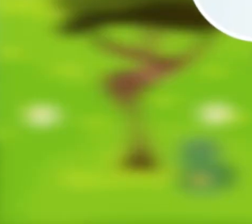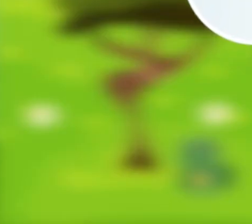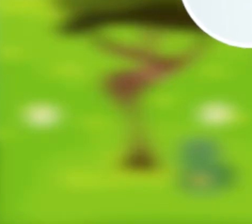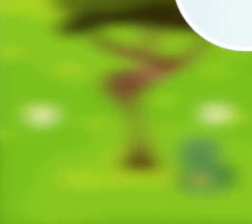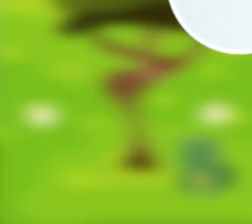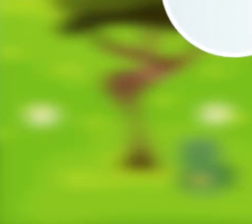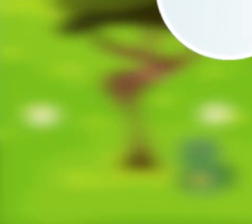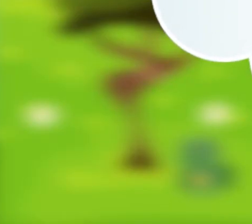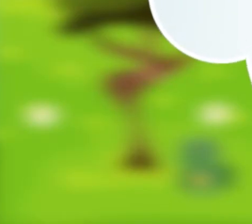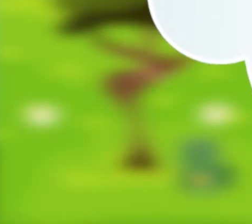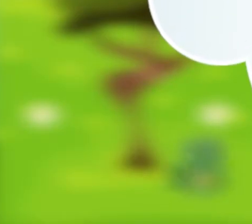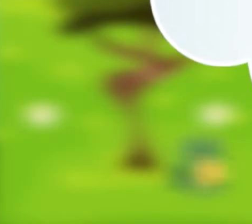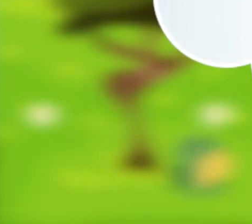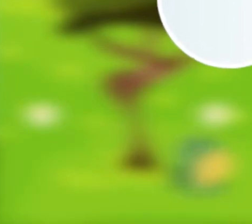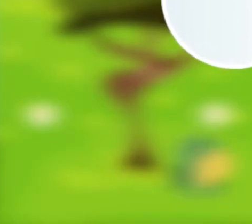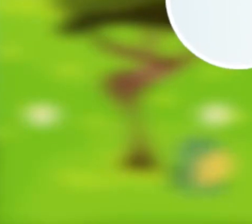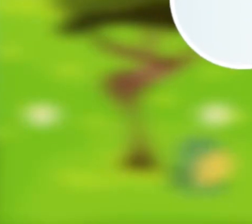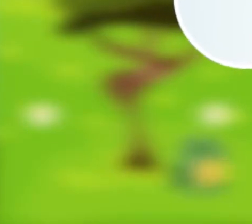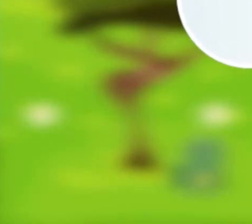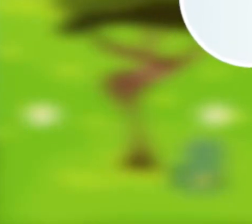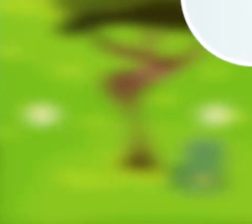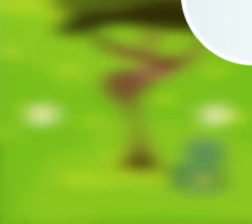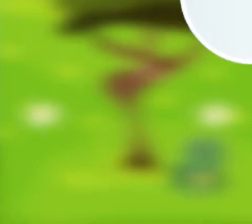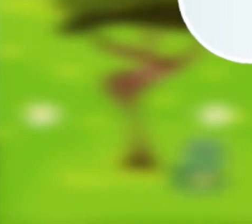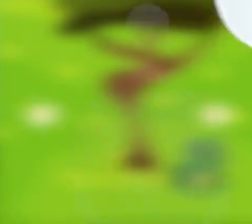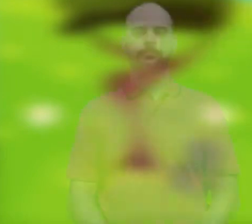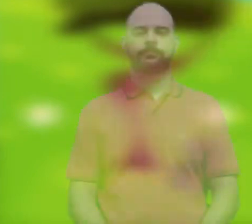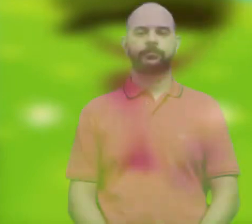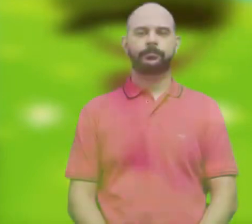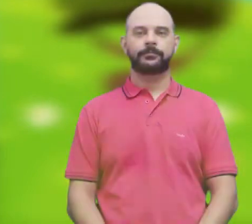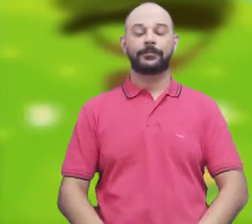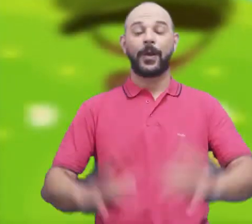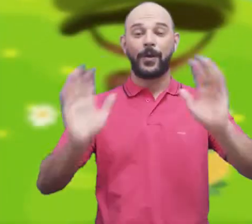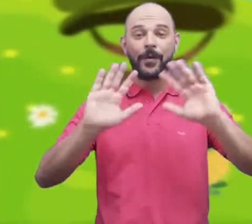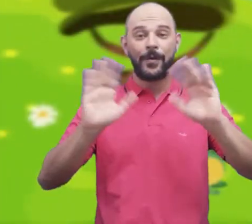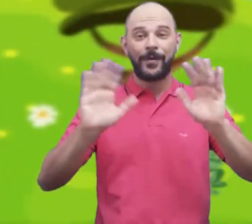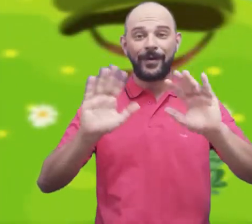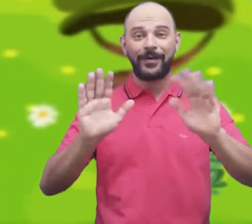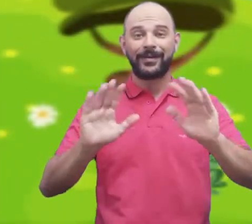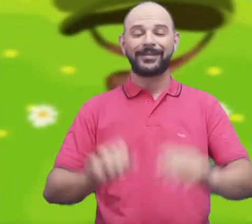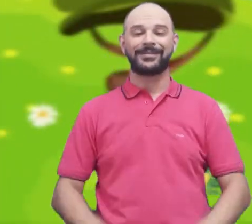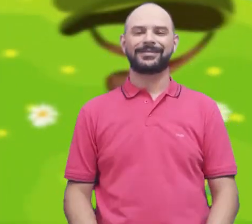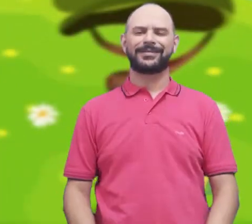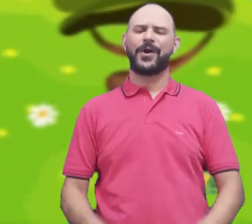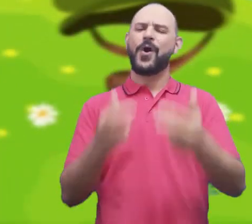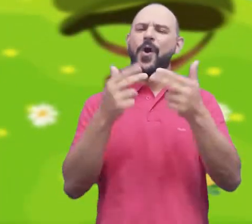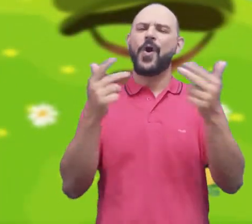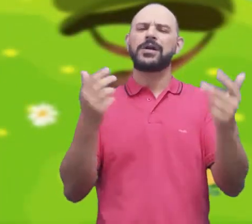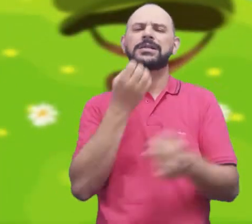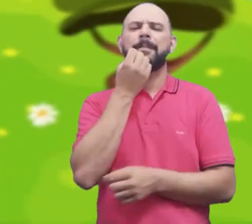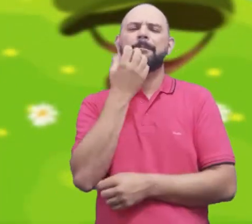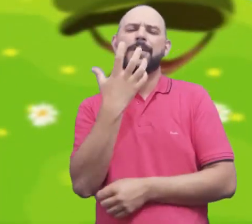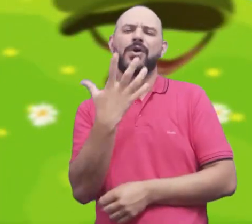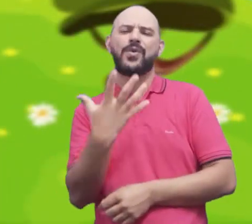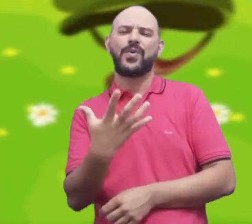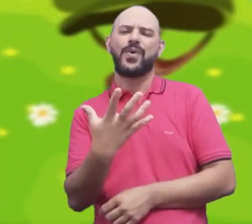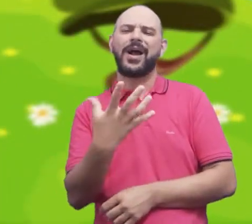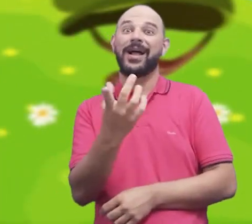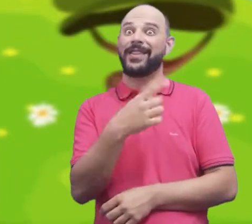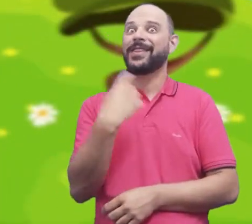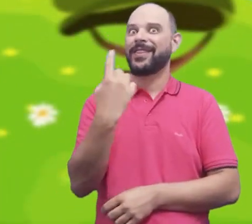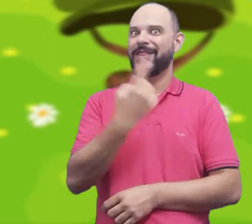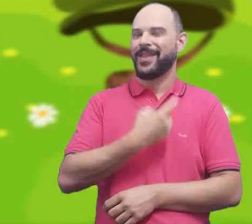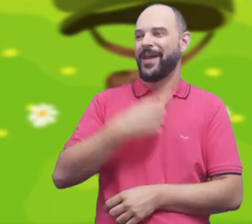Episódio de hoje, Sapo Cururu, quando pula, faz pirulito. Oi, ai que coisa boa